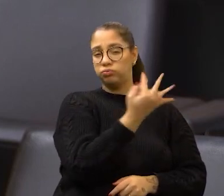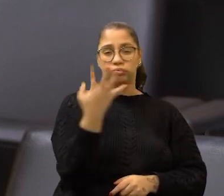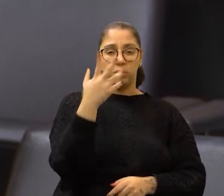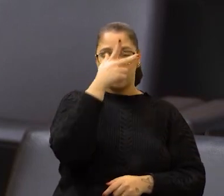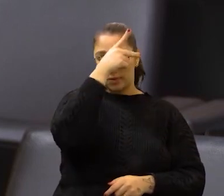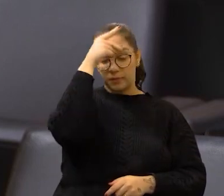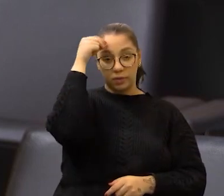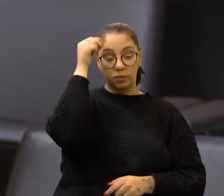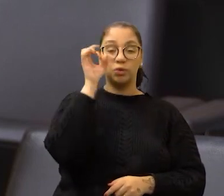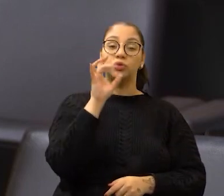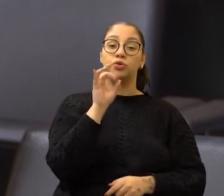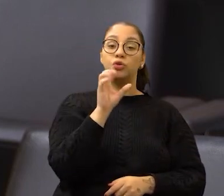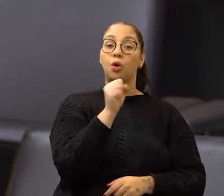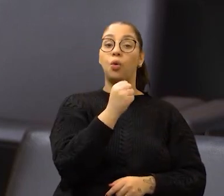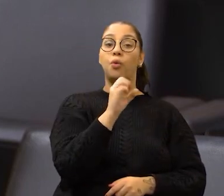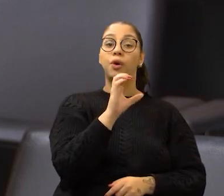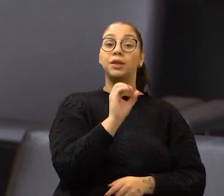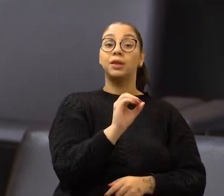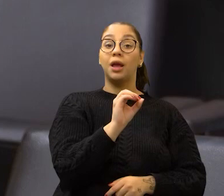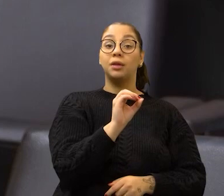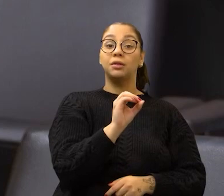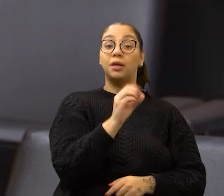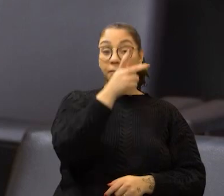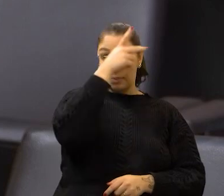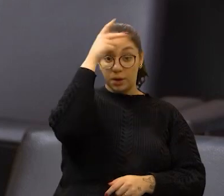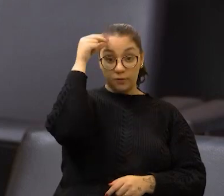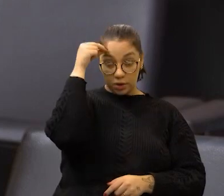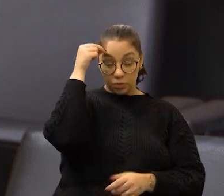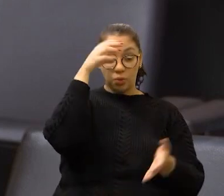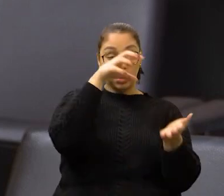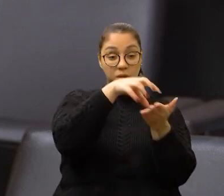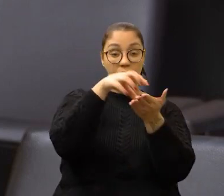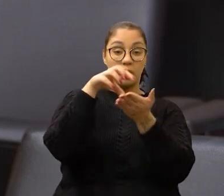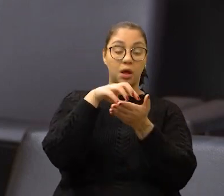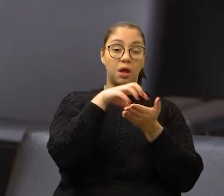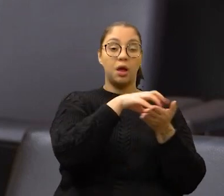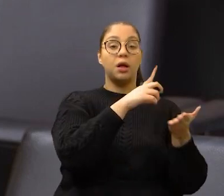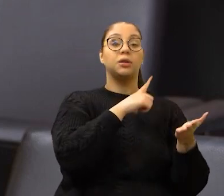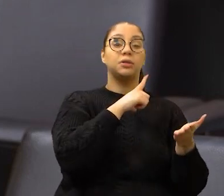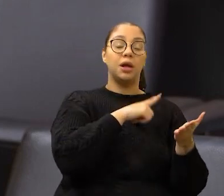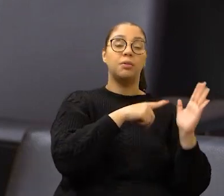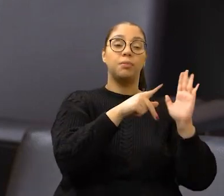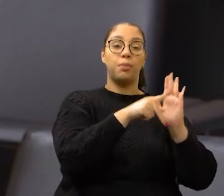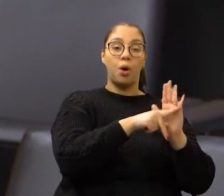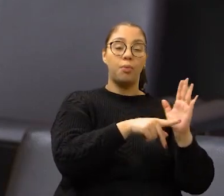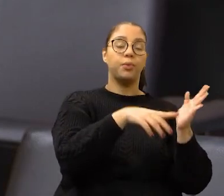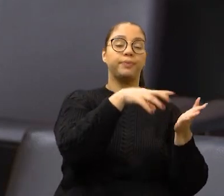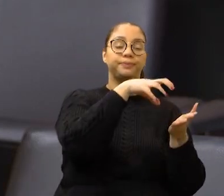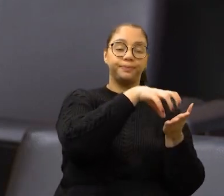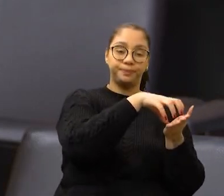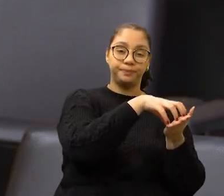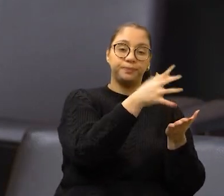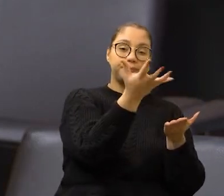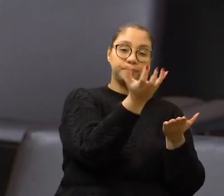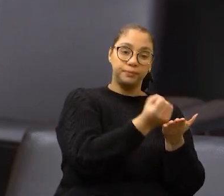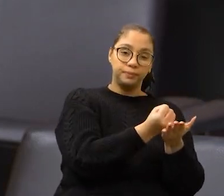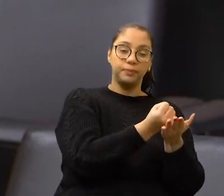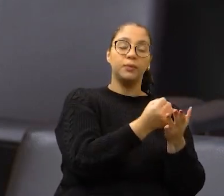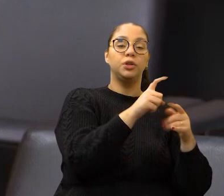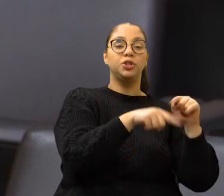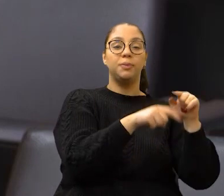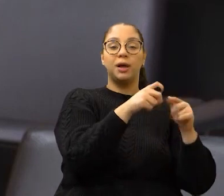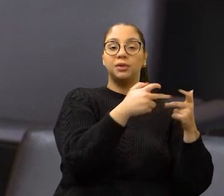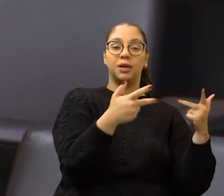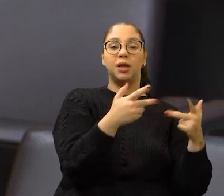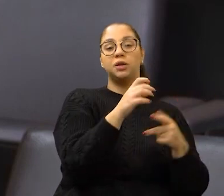5.658 prefeituras, apenas umas 80 têm banco de materiais ortopédicos no Brasil inteiro. Então, existe até